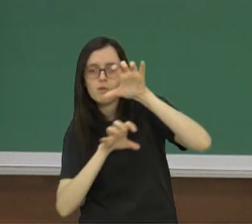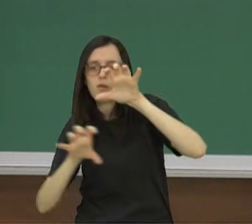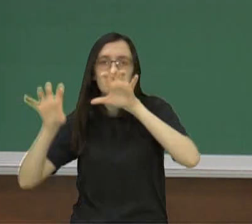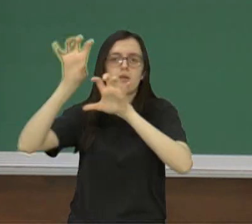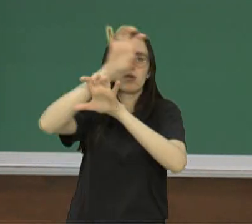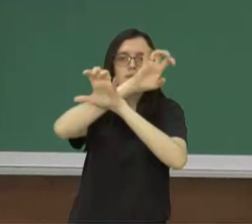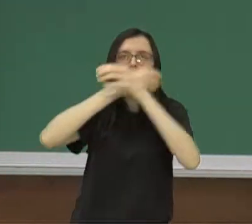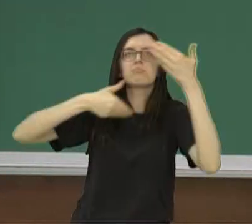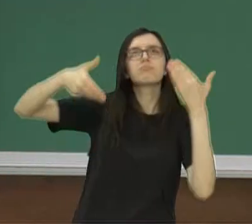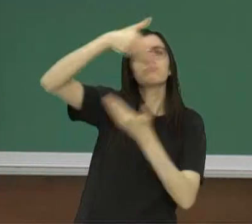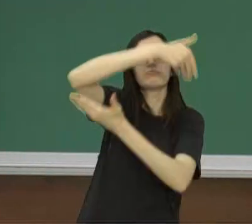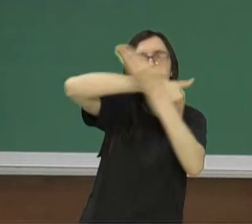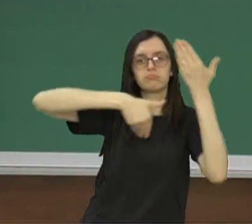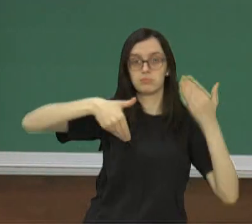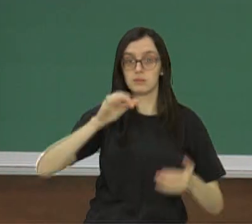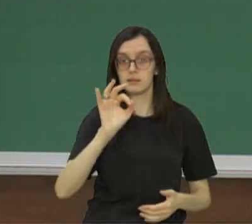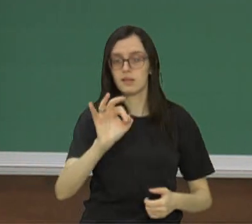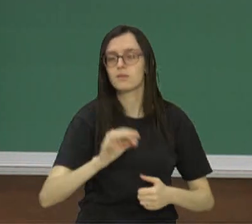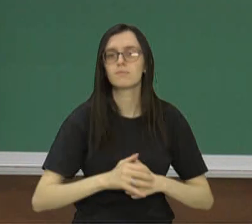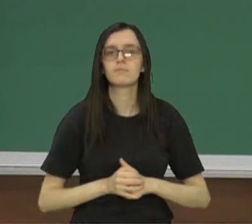centro urbano, certo?